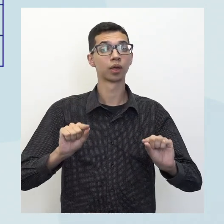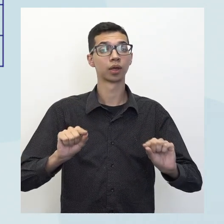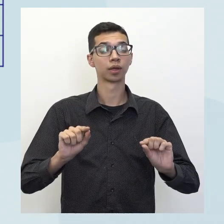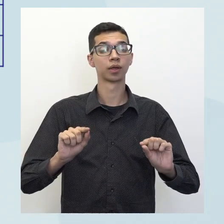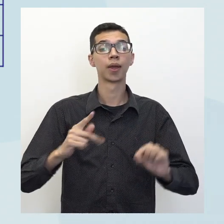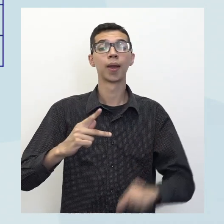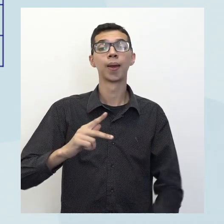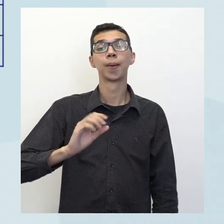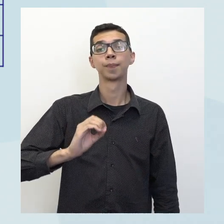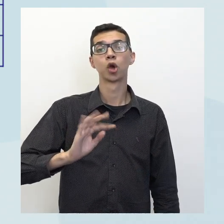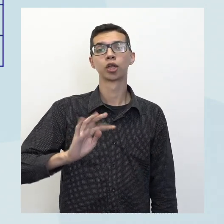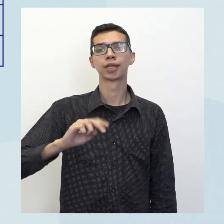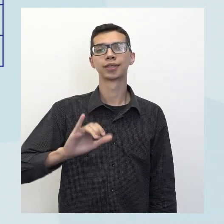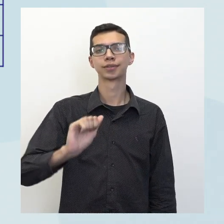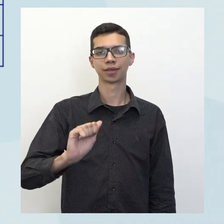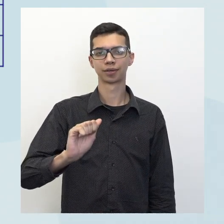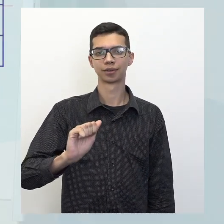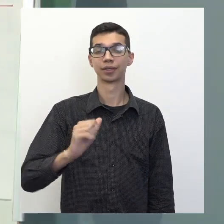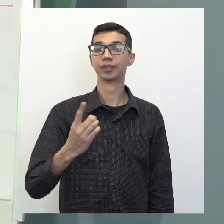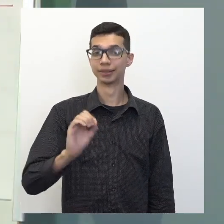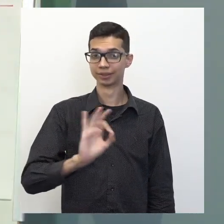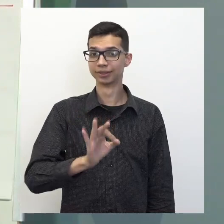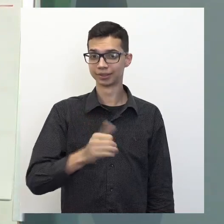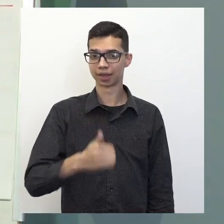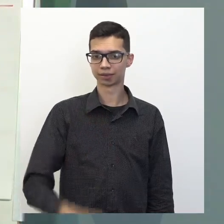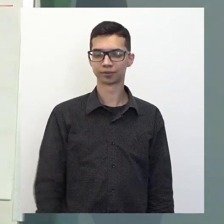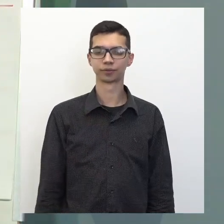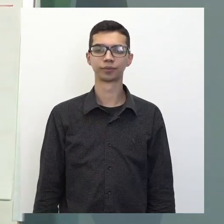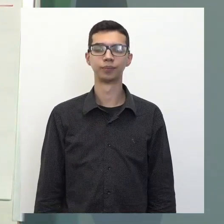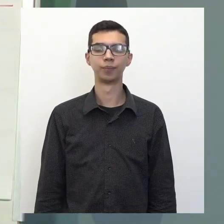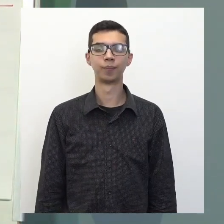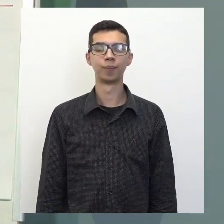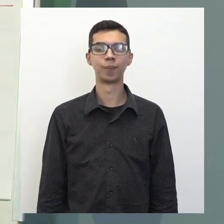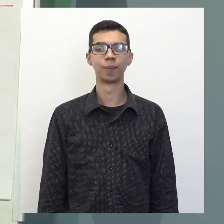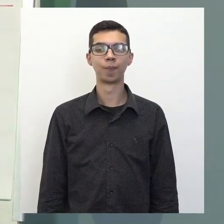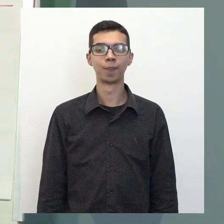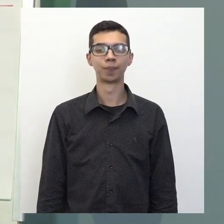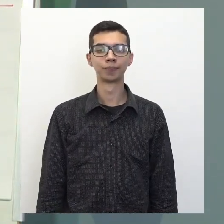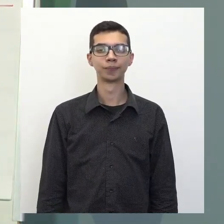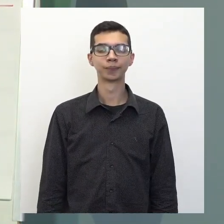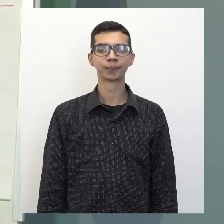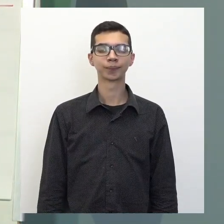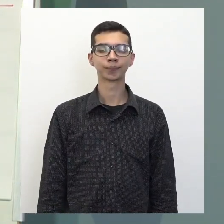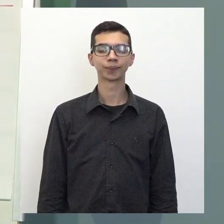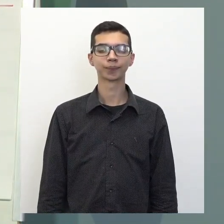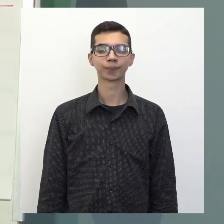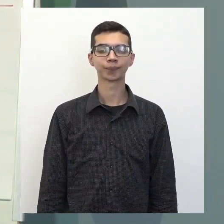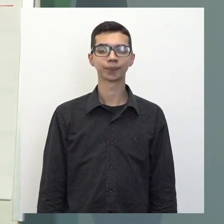lá. Lembra da reta dos reais? Deixa eu transformar aqui em zero. 1, 2...